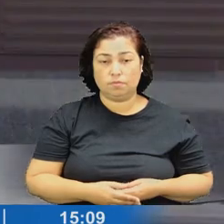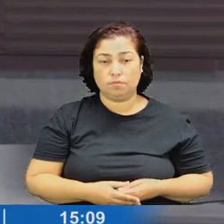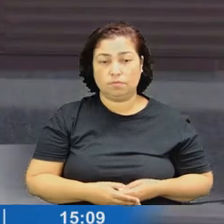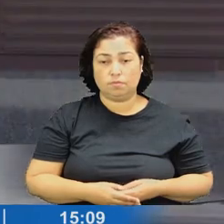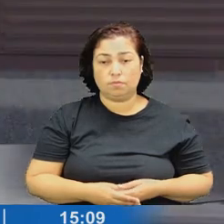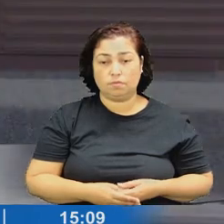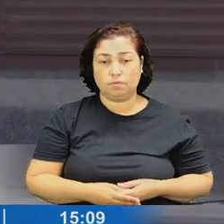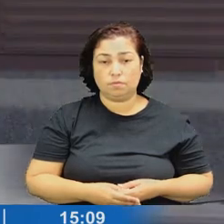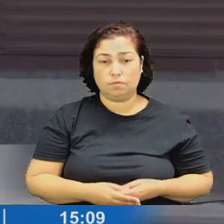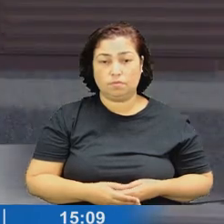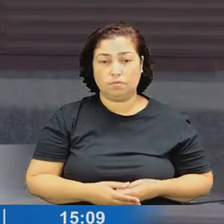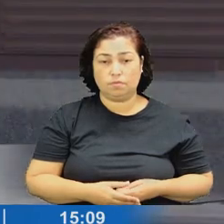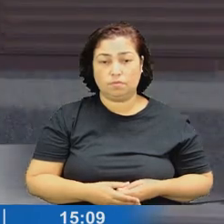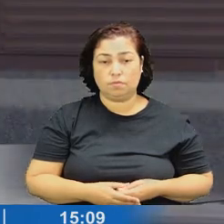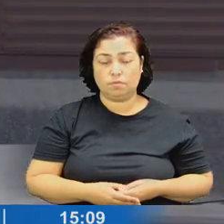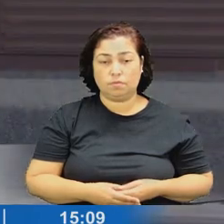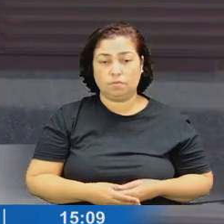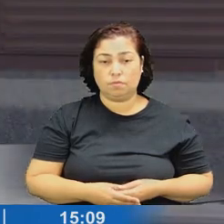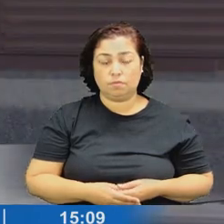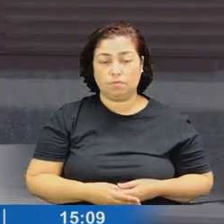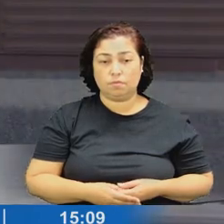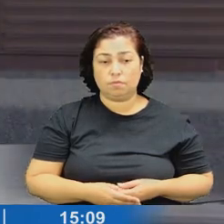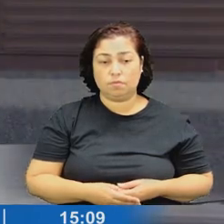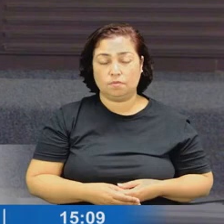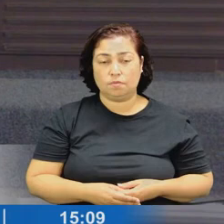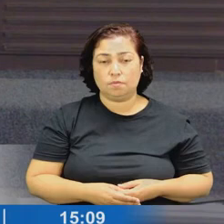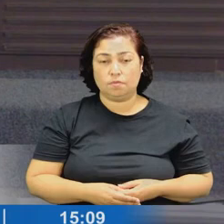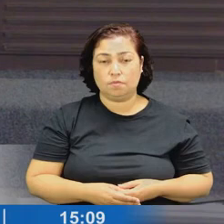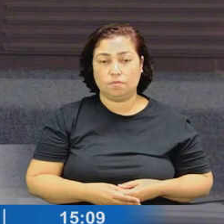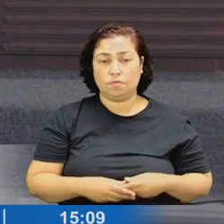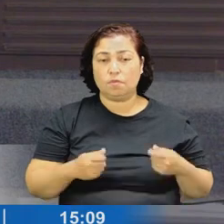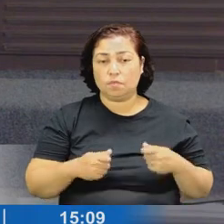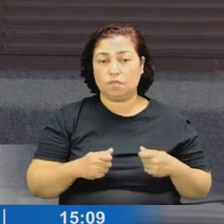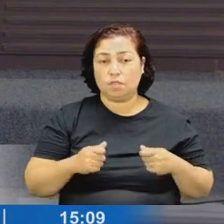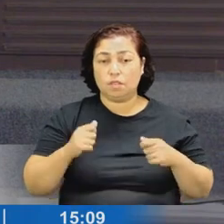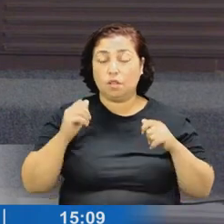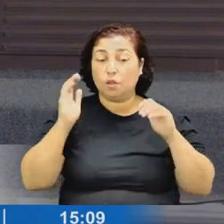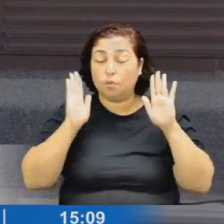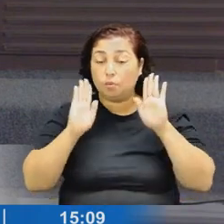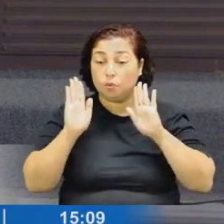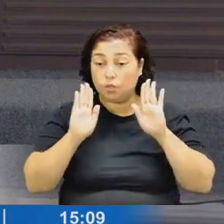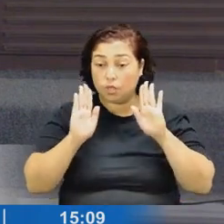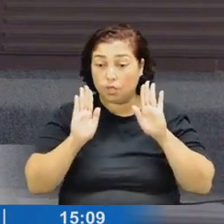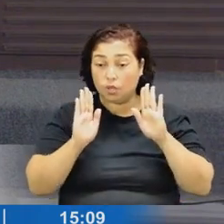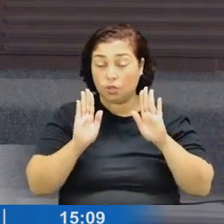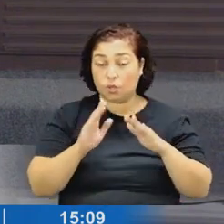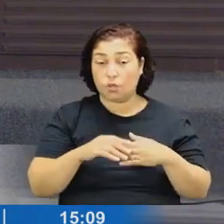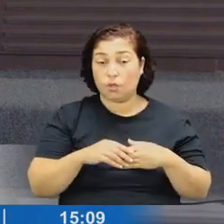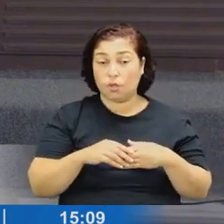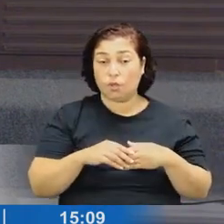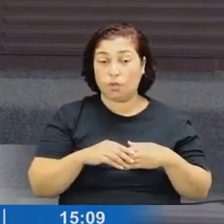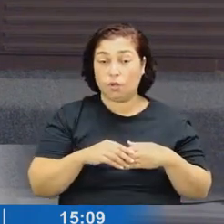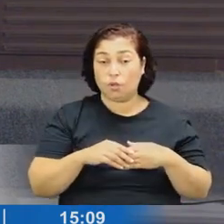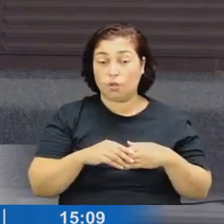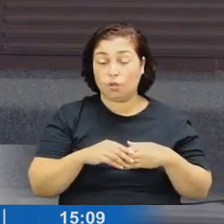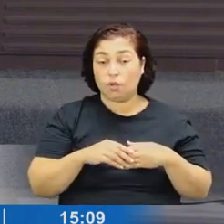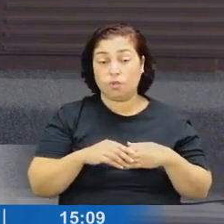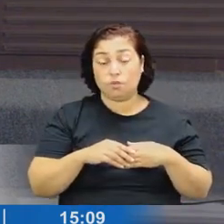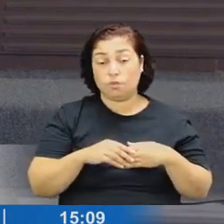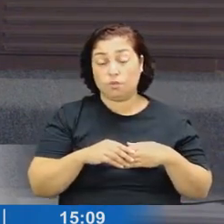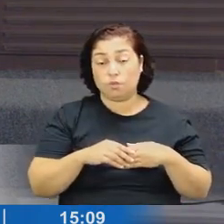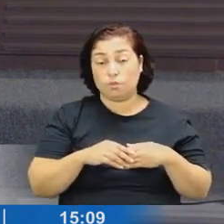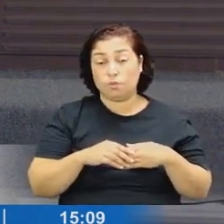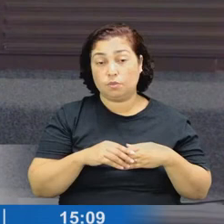você pode é melhor é melhor só que tem que tomar cuidado com uma coisa ele já teve problema com isso é assim rapidinho para passar para você